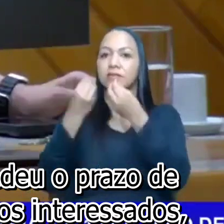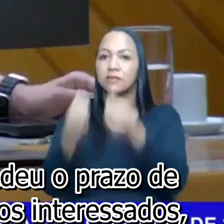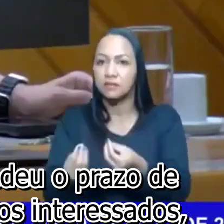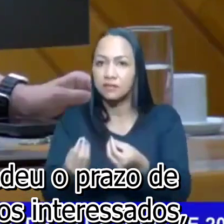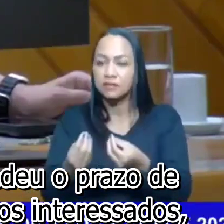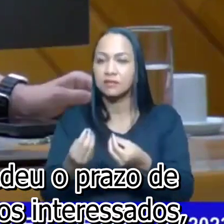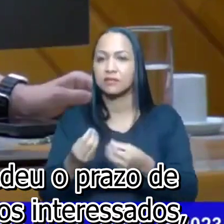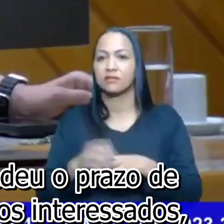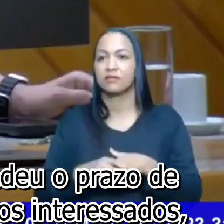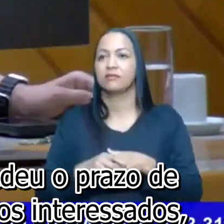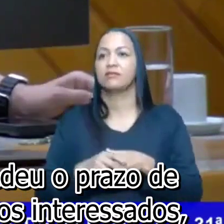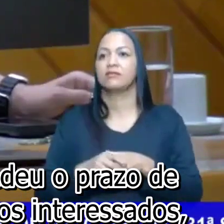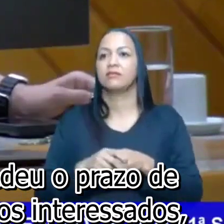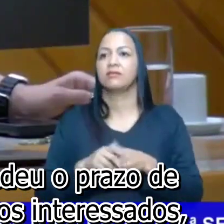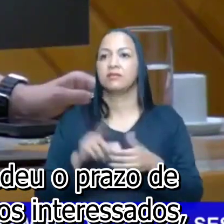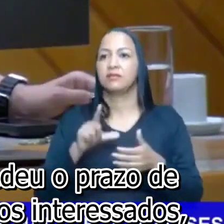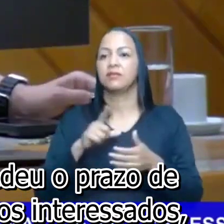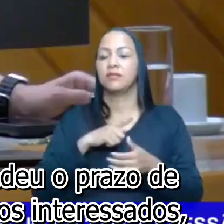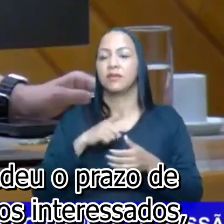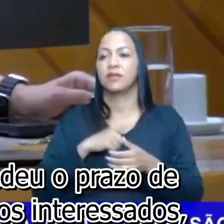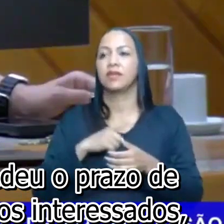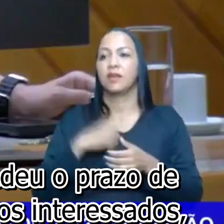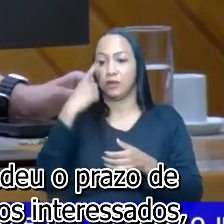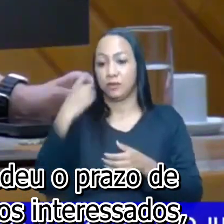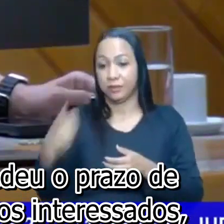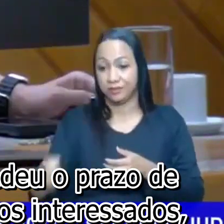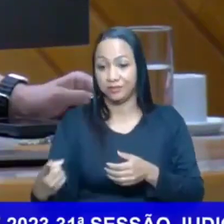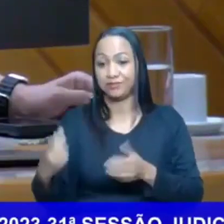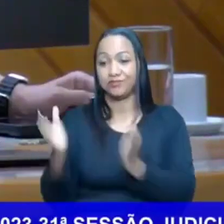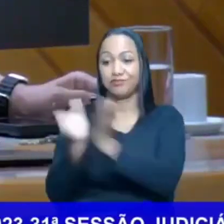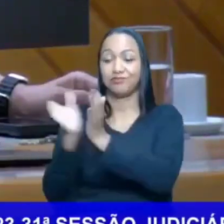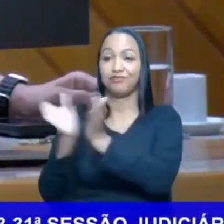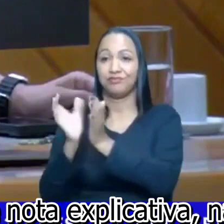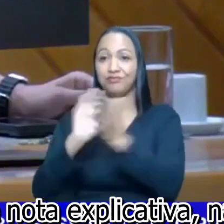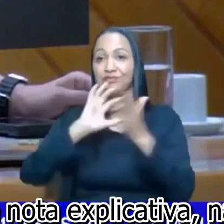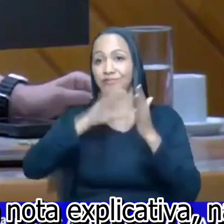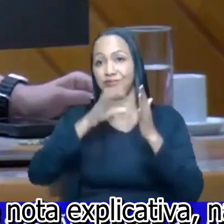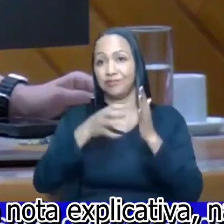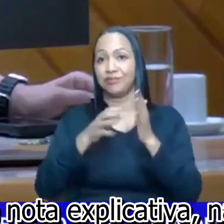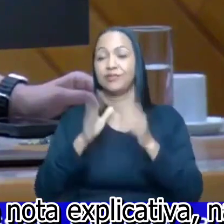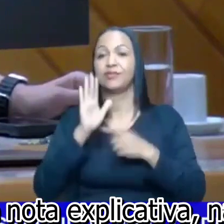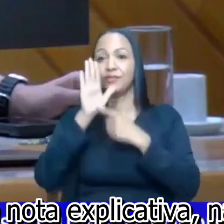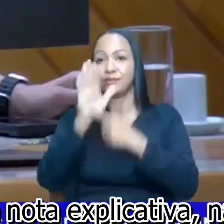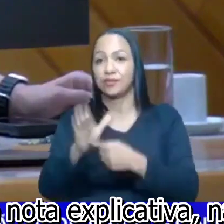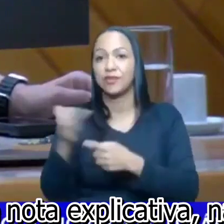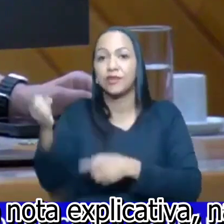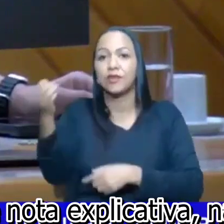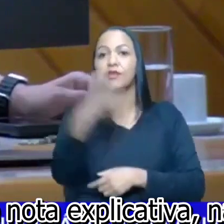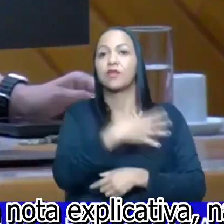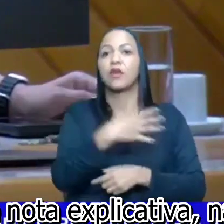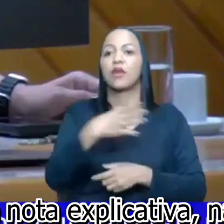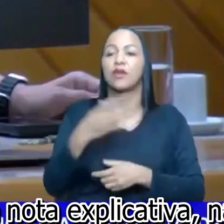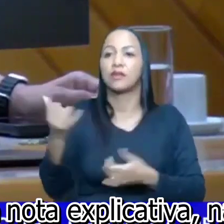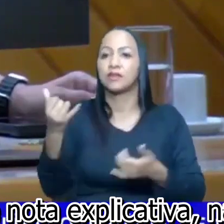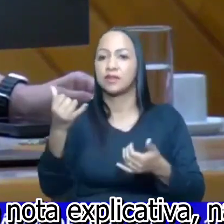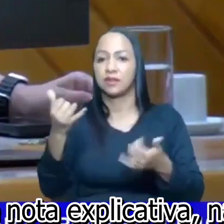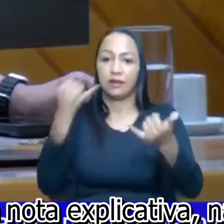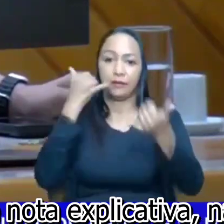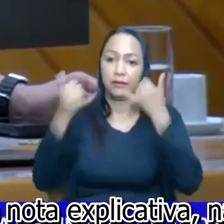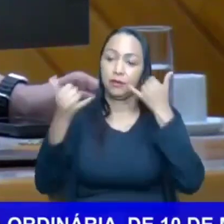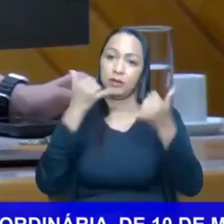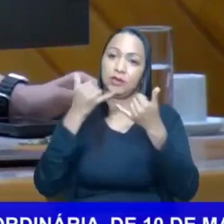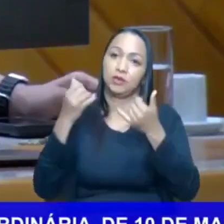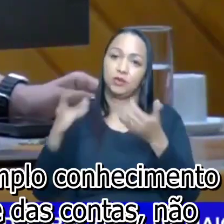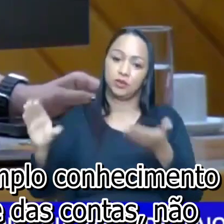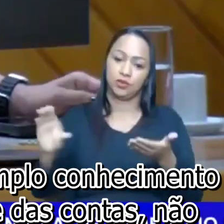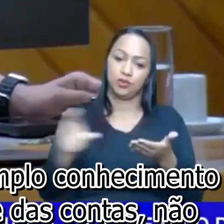de regência para a derradeira manifestação dos interessados, oportunidade em que foram apresentadas novas peças e nota explicativa, na